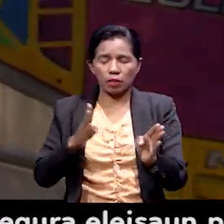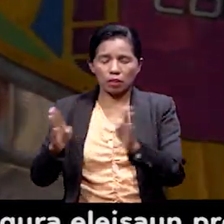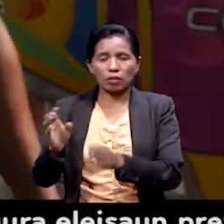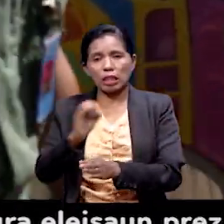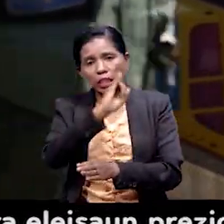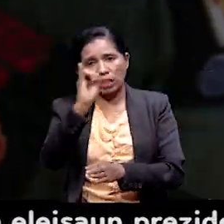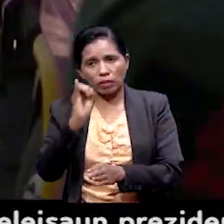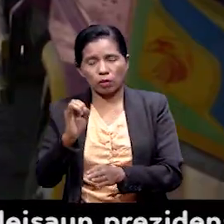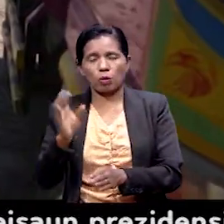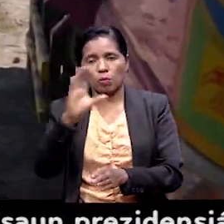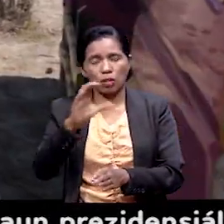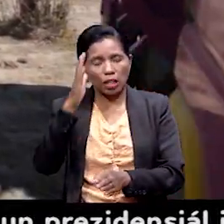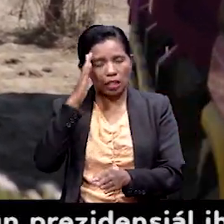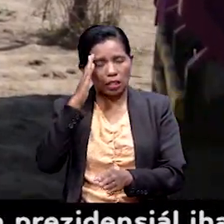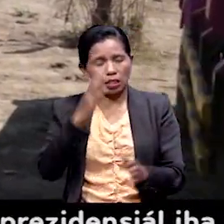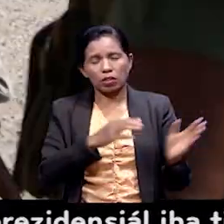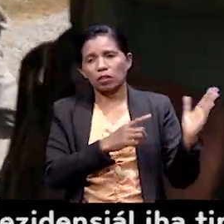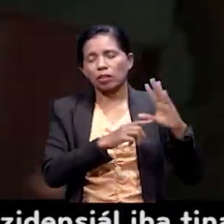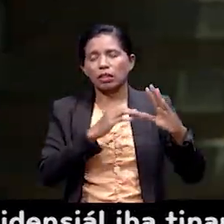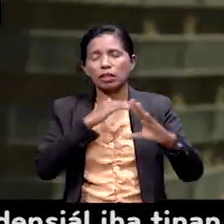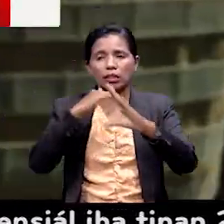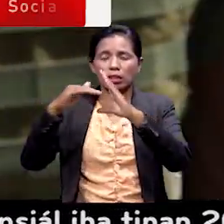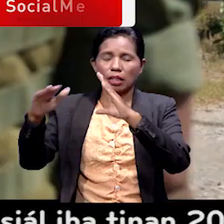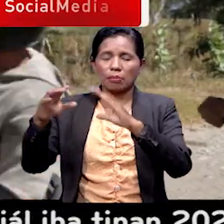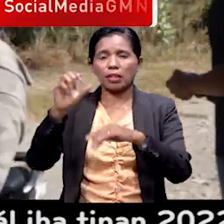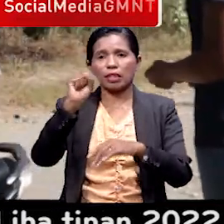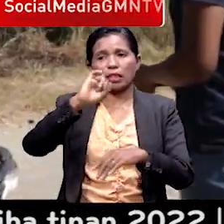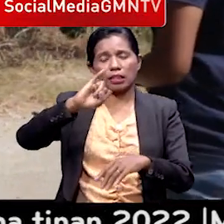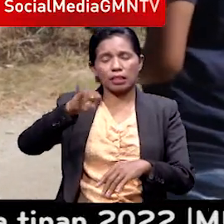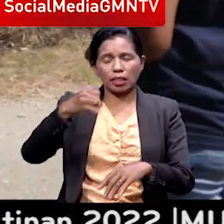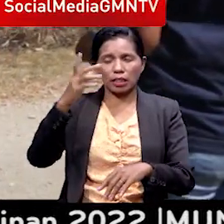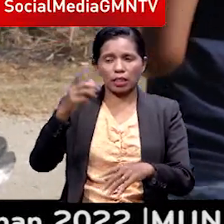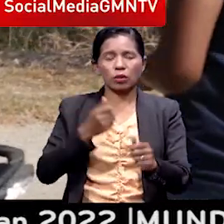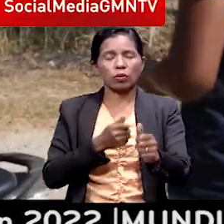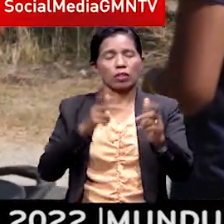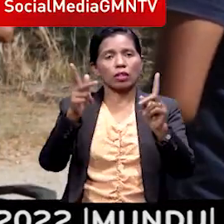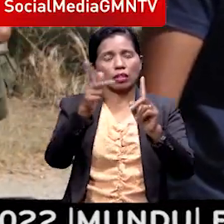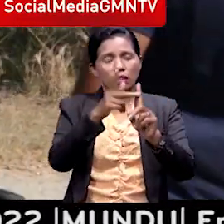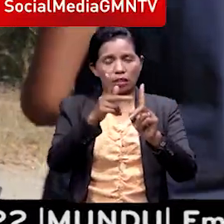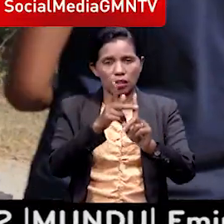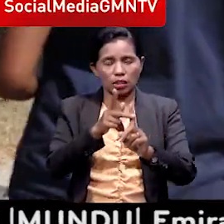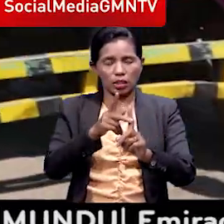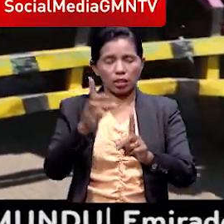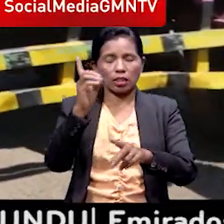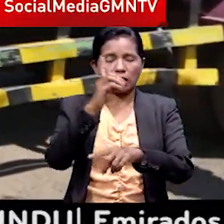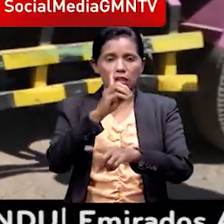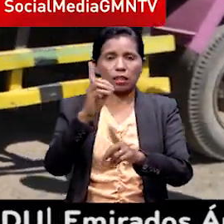identifikasaun molok apresenta ba sentro integrado stau krisi ho di kumpri quarentena durante lorong seru singhat ha foi